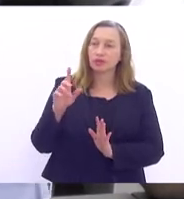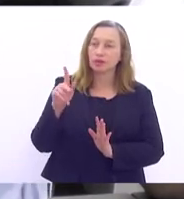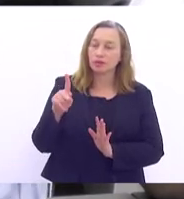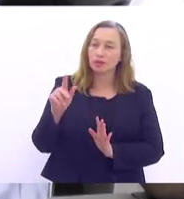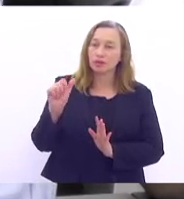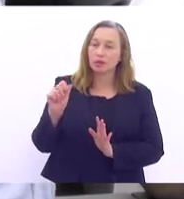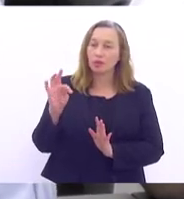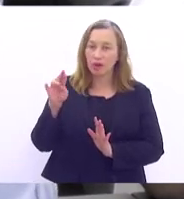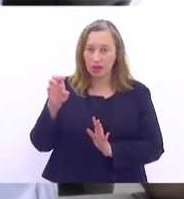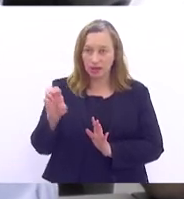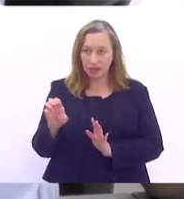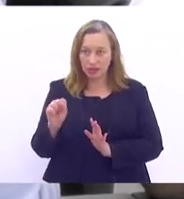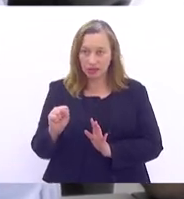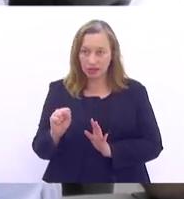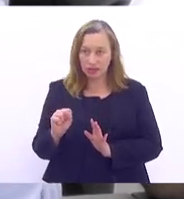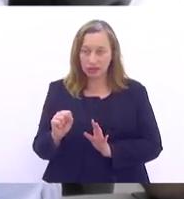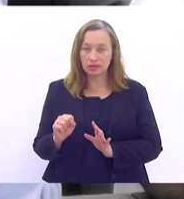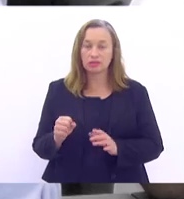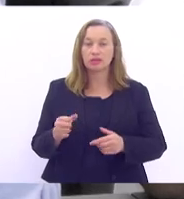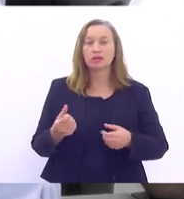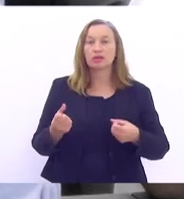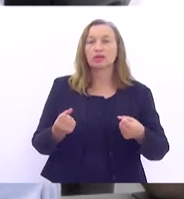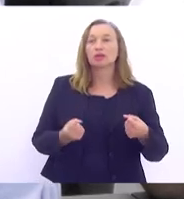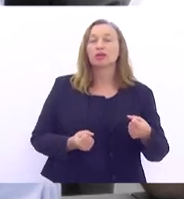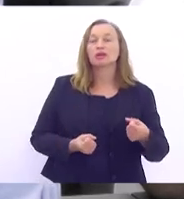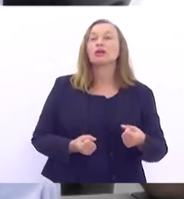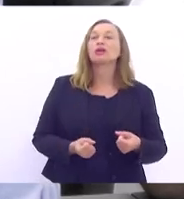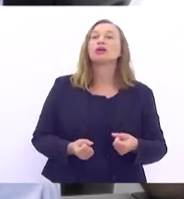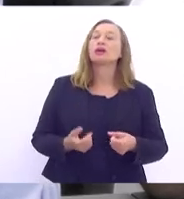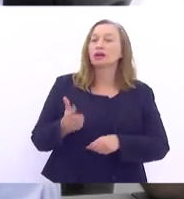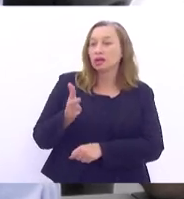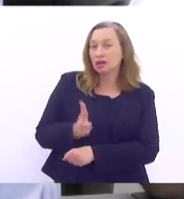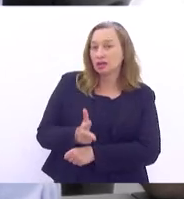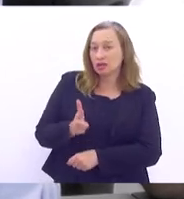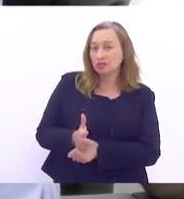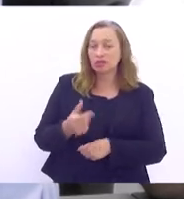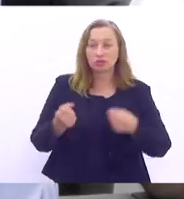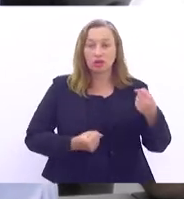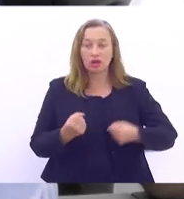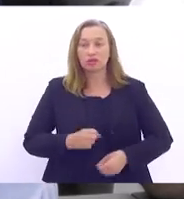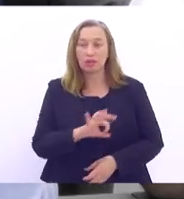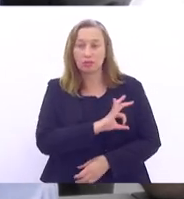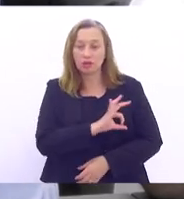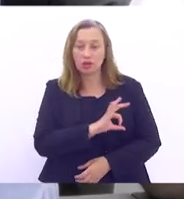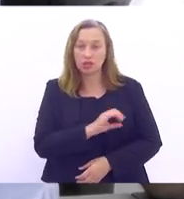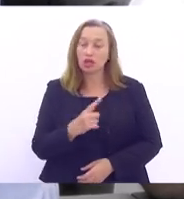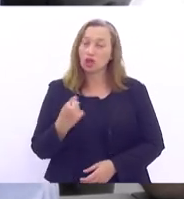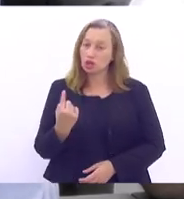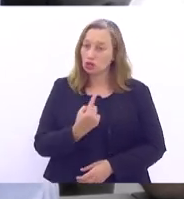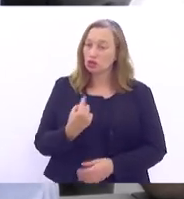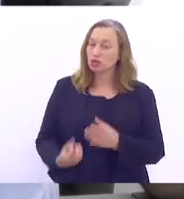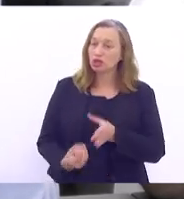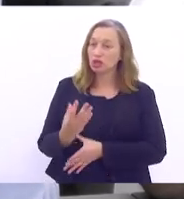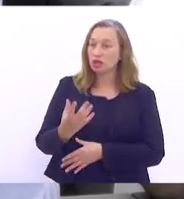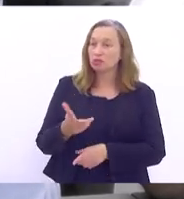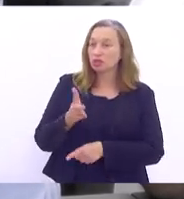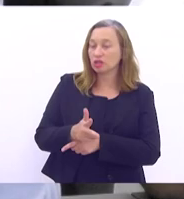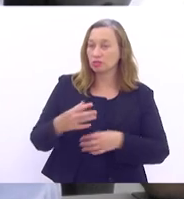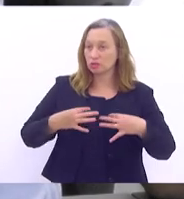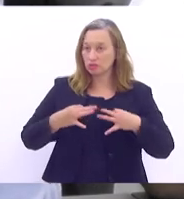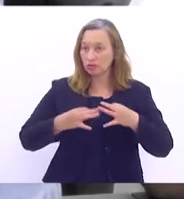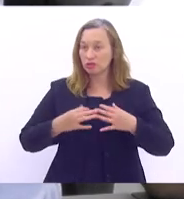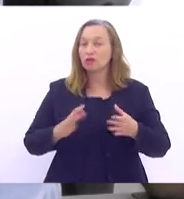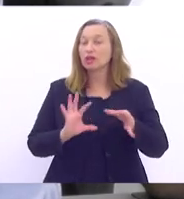viaturas, a nossa é câmera nos uniformes. Essa lei, ela foi sancionada pelo governador. E